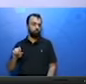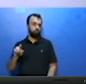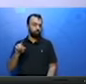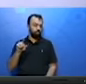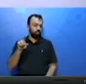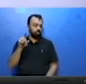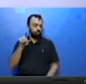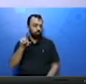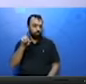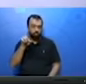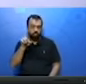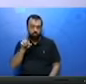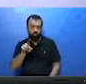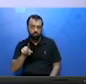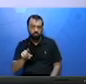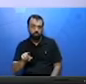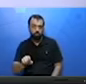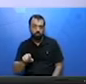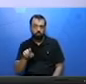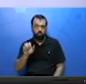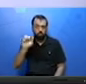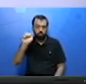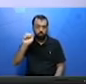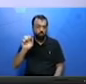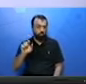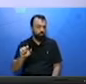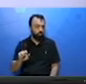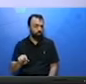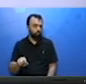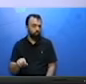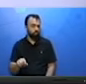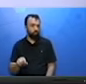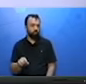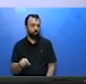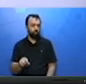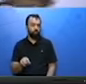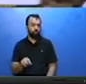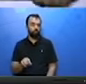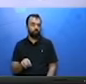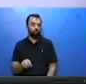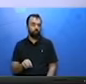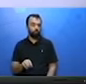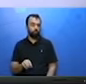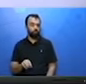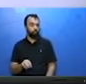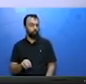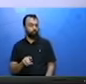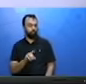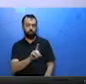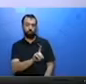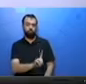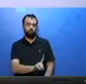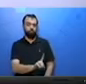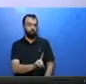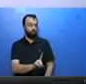aqui. Aqui não tem número. Vamos ver se é o 5? Se a gente for contar,